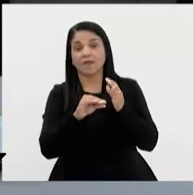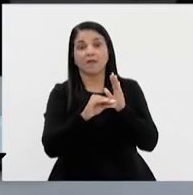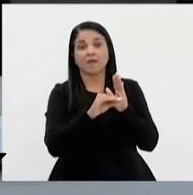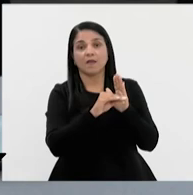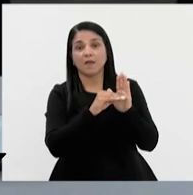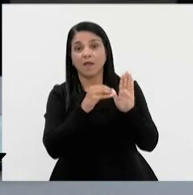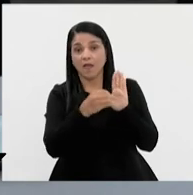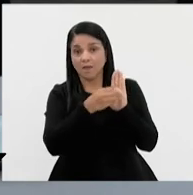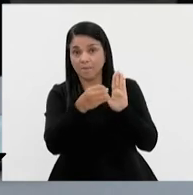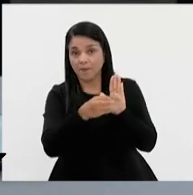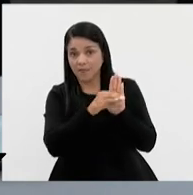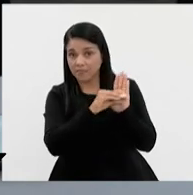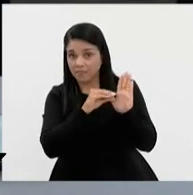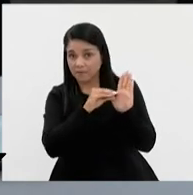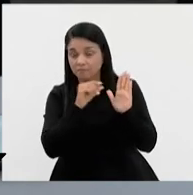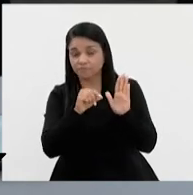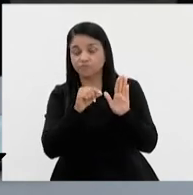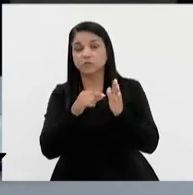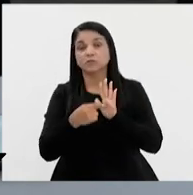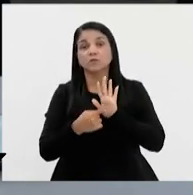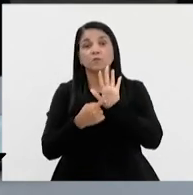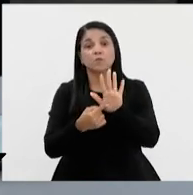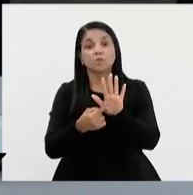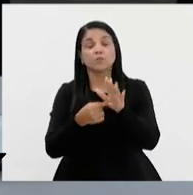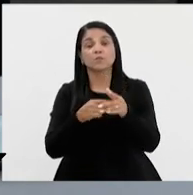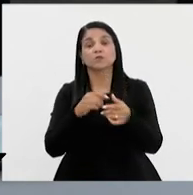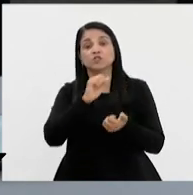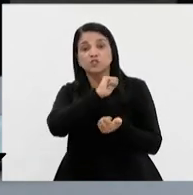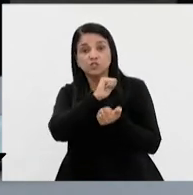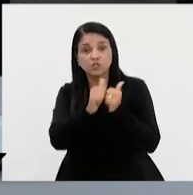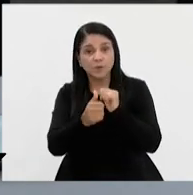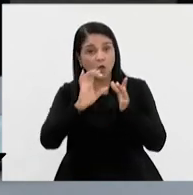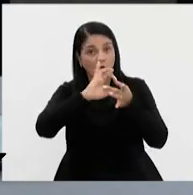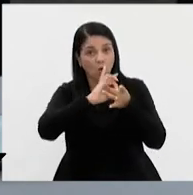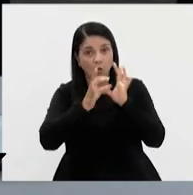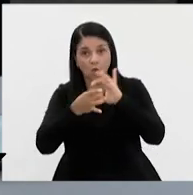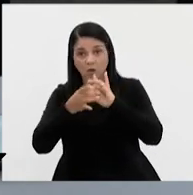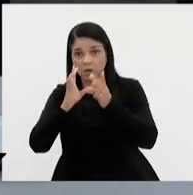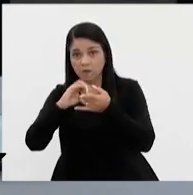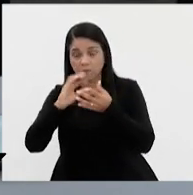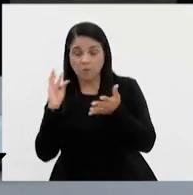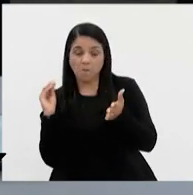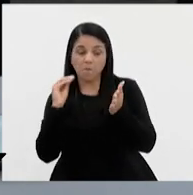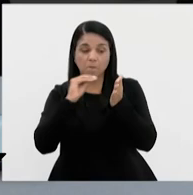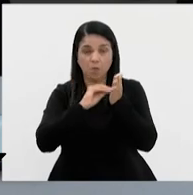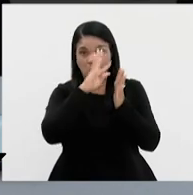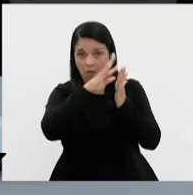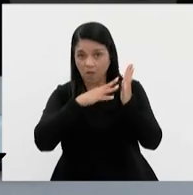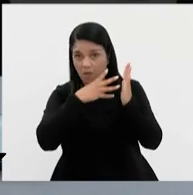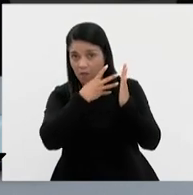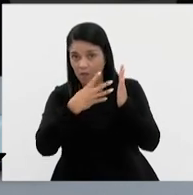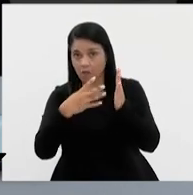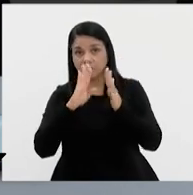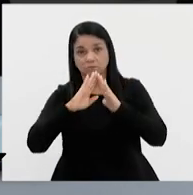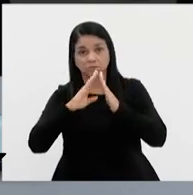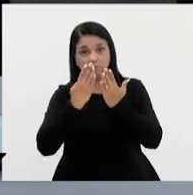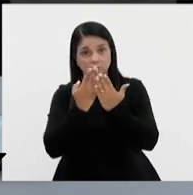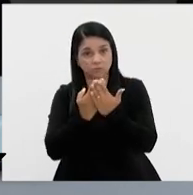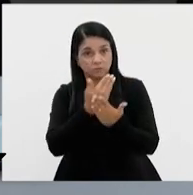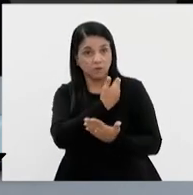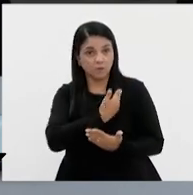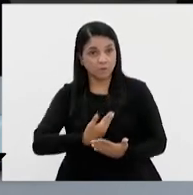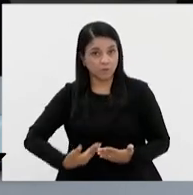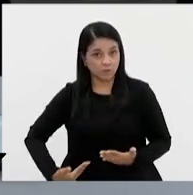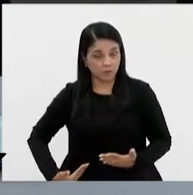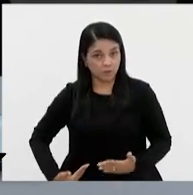assim. Dispõe sobre a inserção de esportes olímpicos na grade extracurricular das escolas